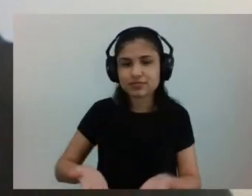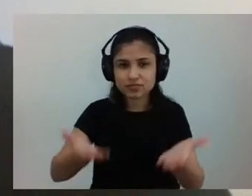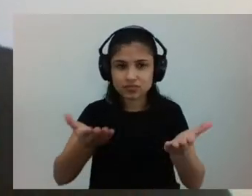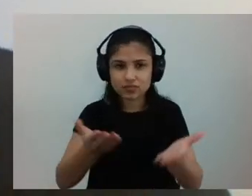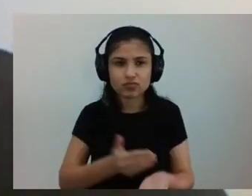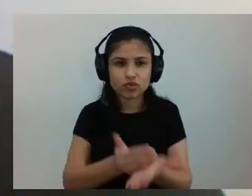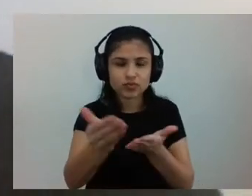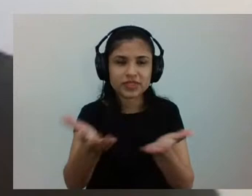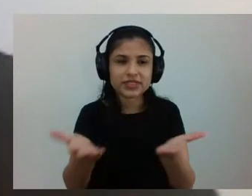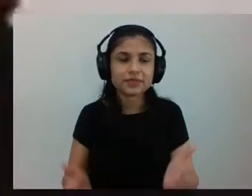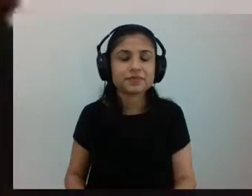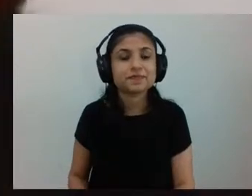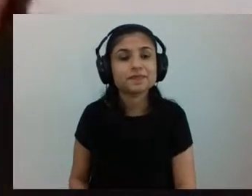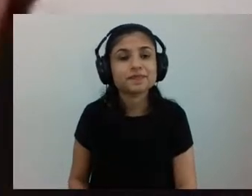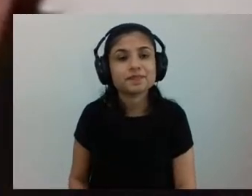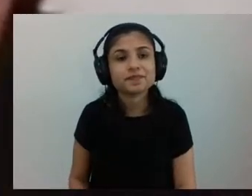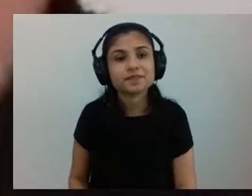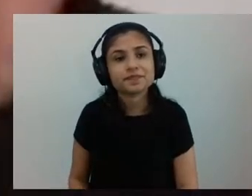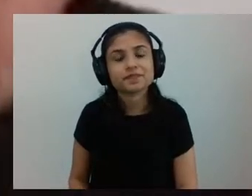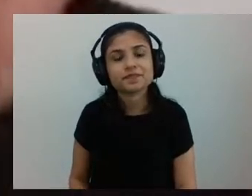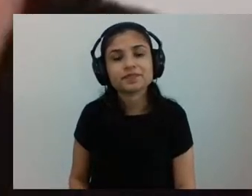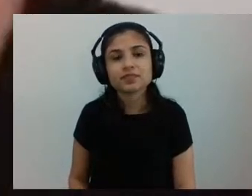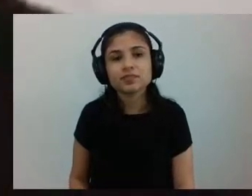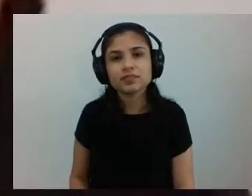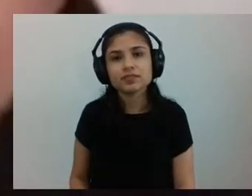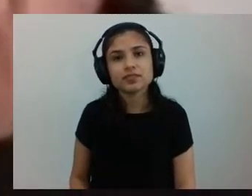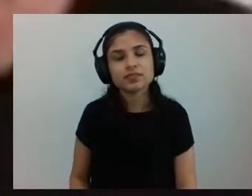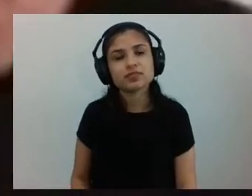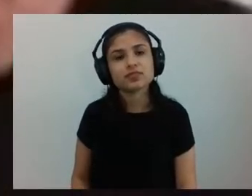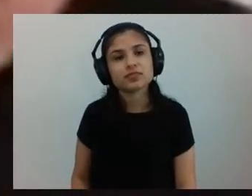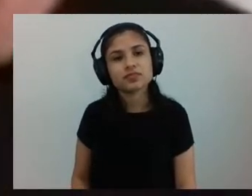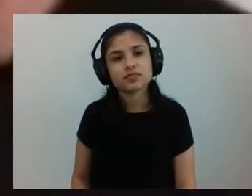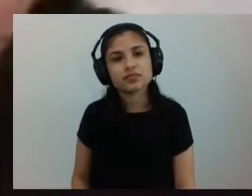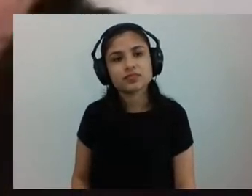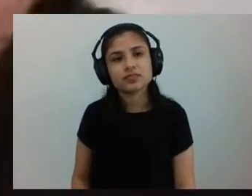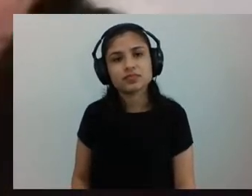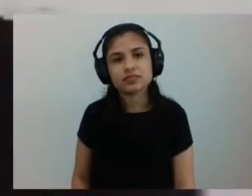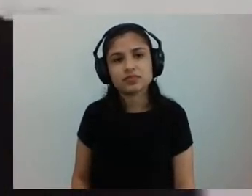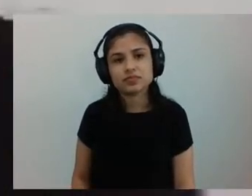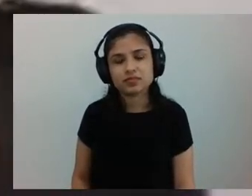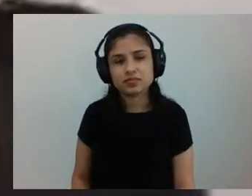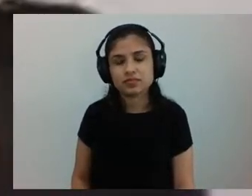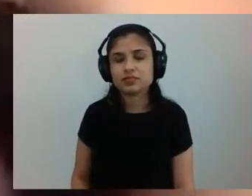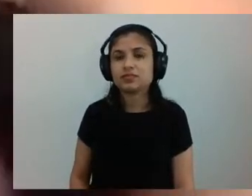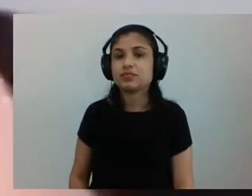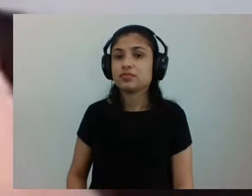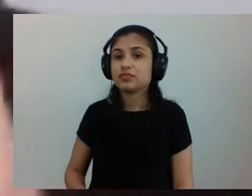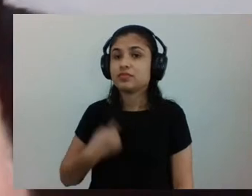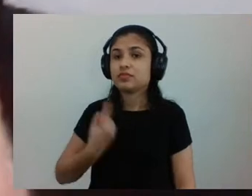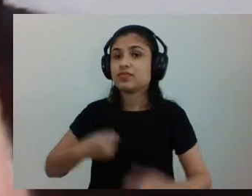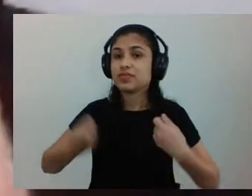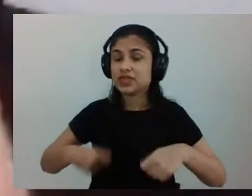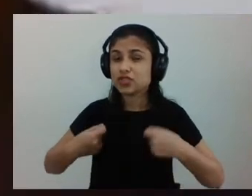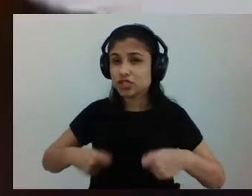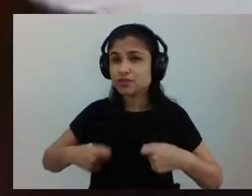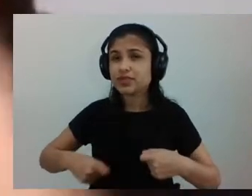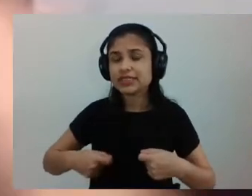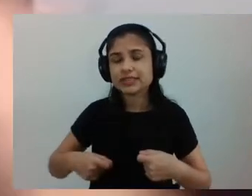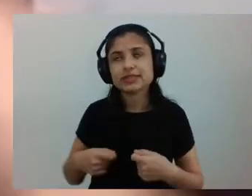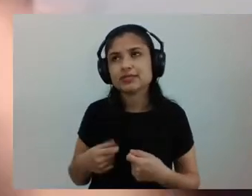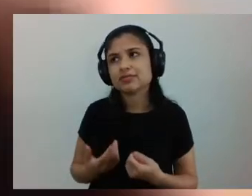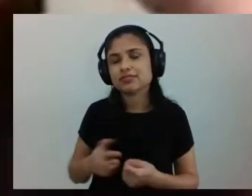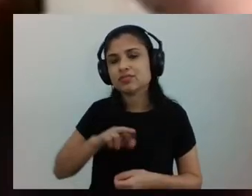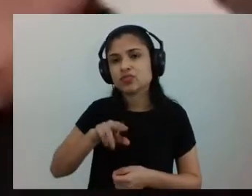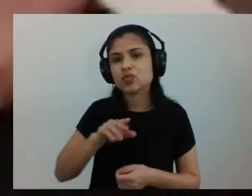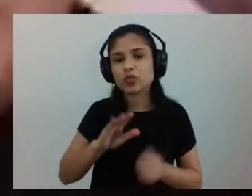gentileza, tem a palavra. Ok. Acho que a gente quer fazer uma divisão. Eu acho que você não pode pensar só no